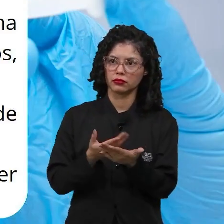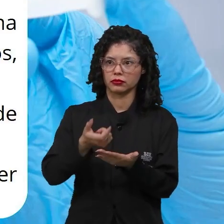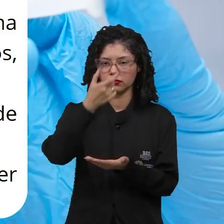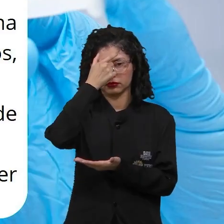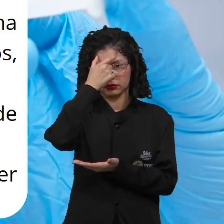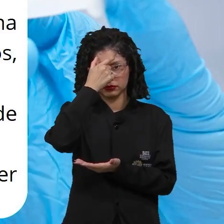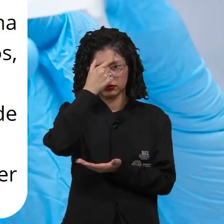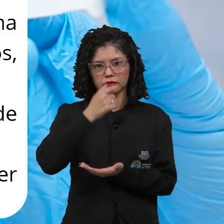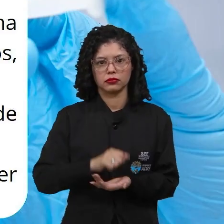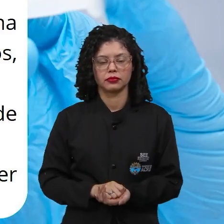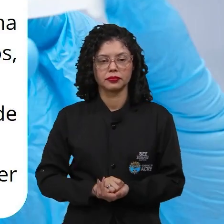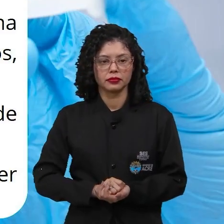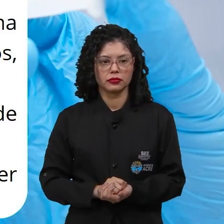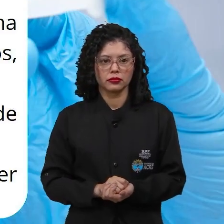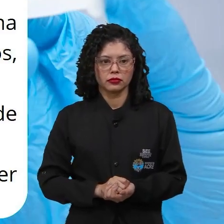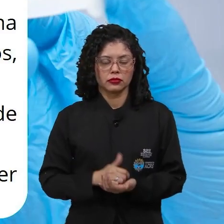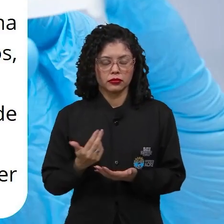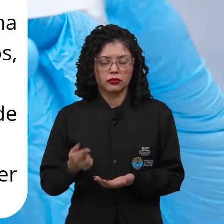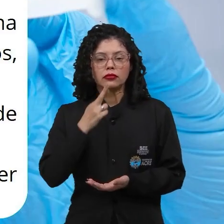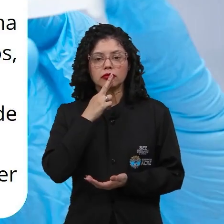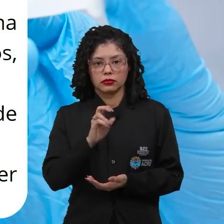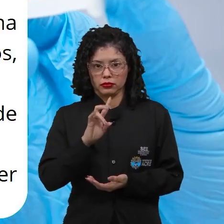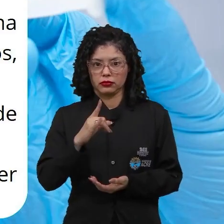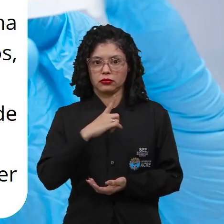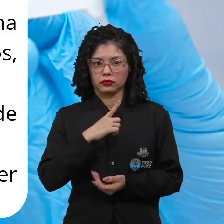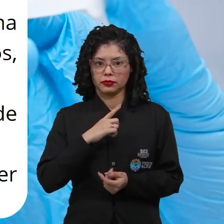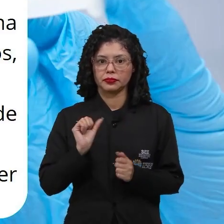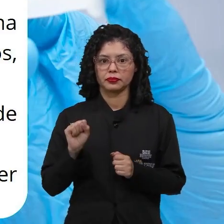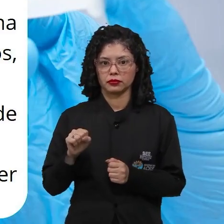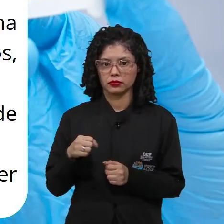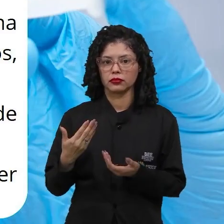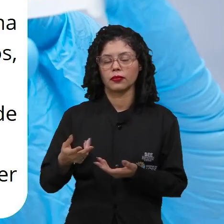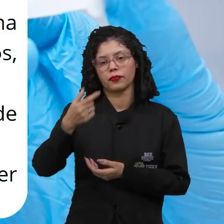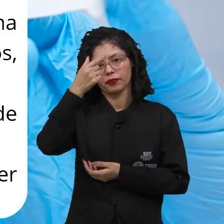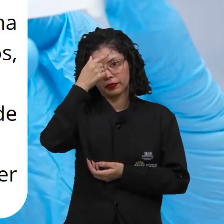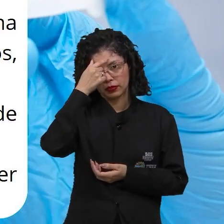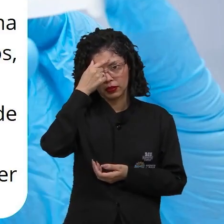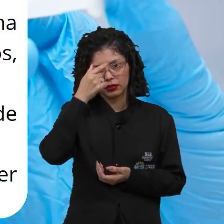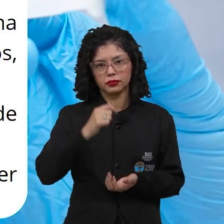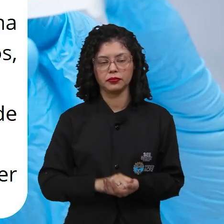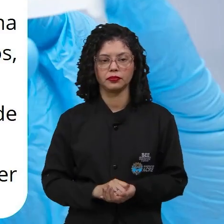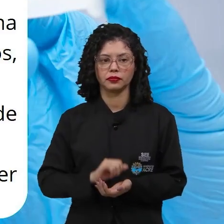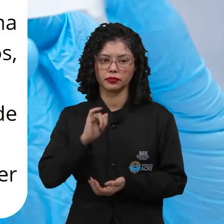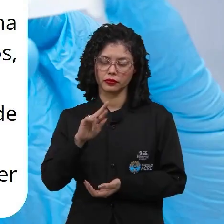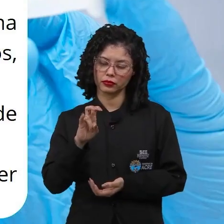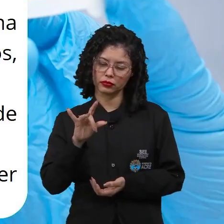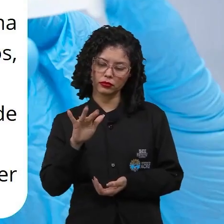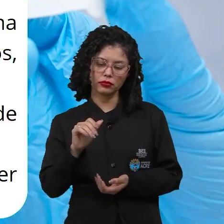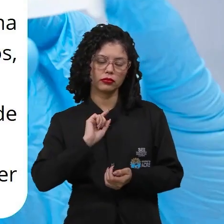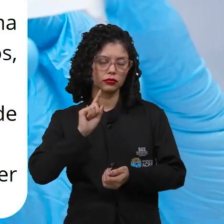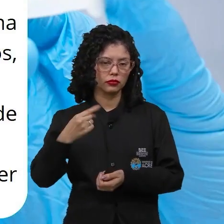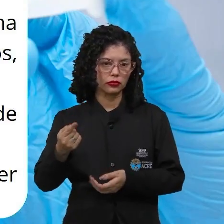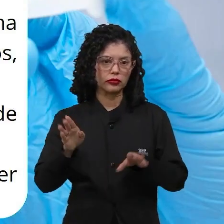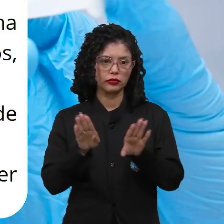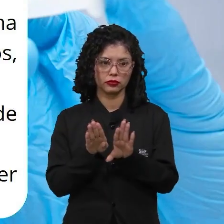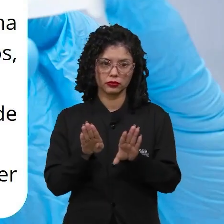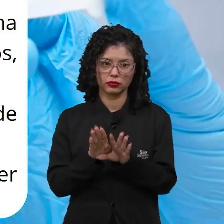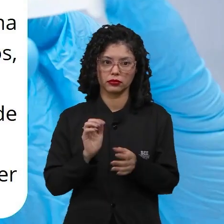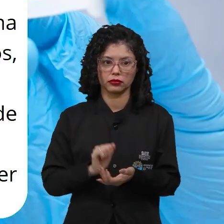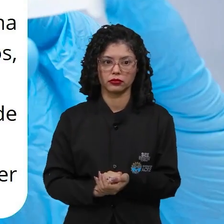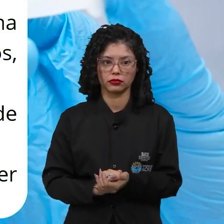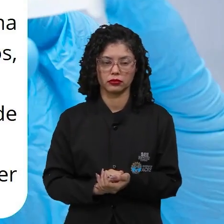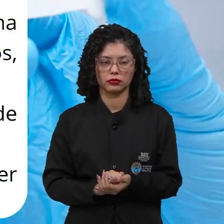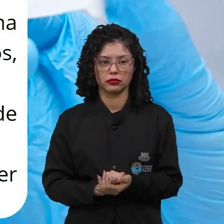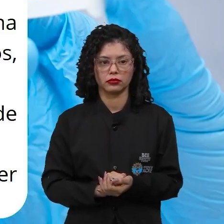memória imunológica. Né? Então, ela vai ter, sim, uma memória, né, imunológica após uma